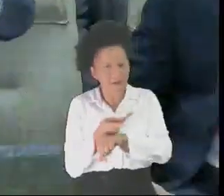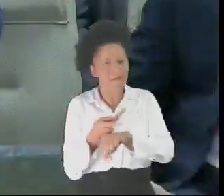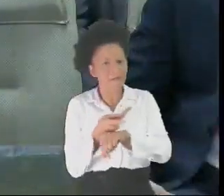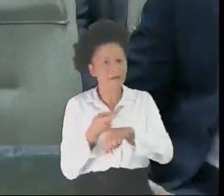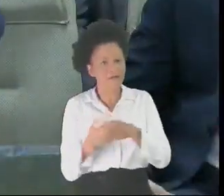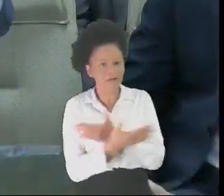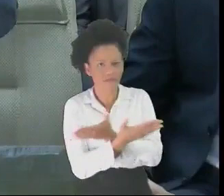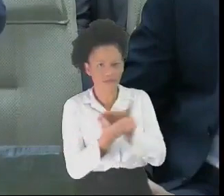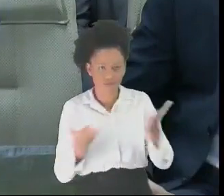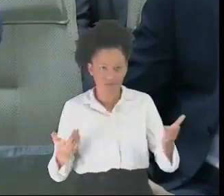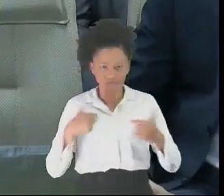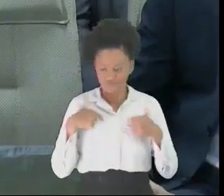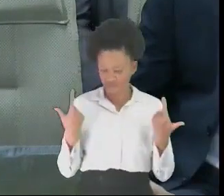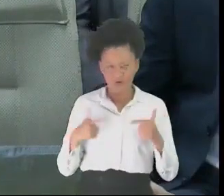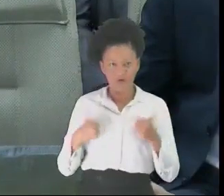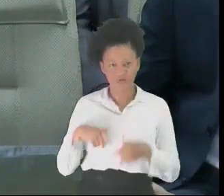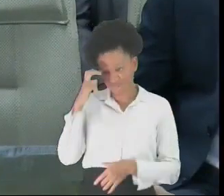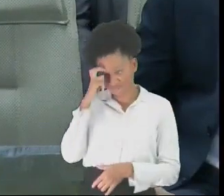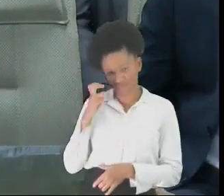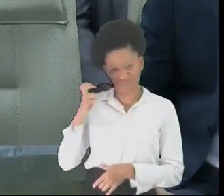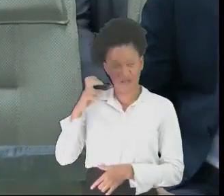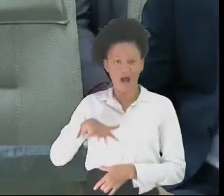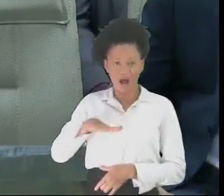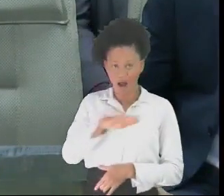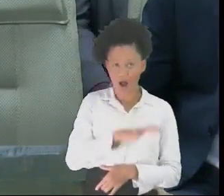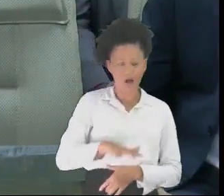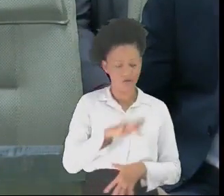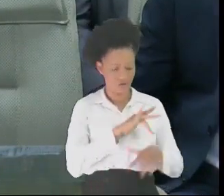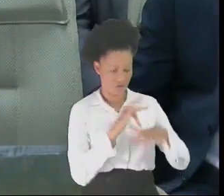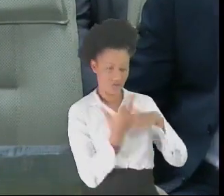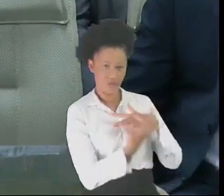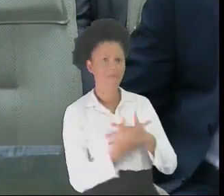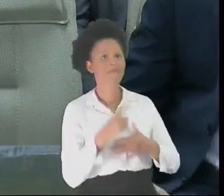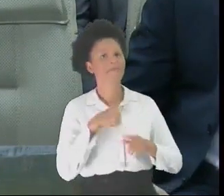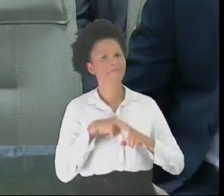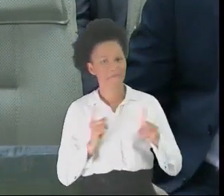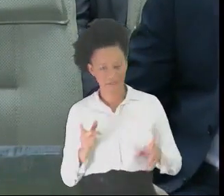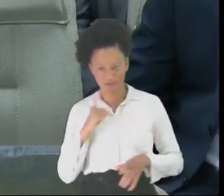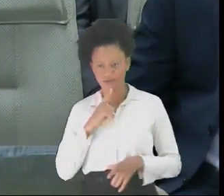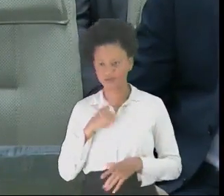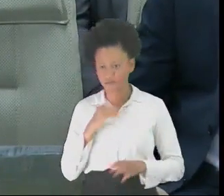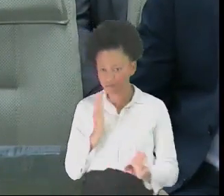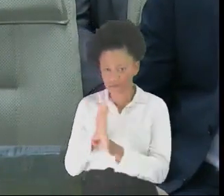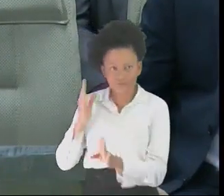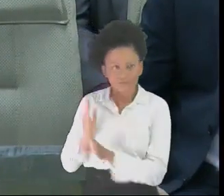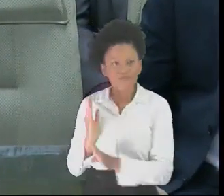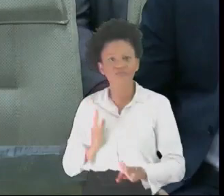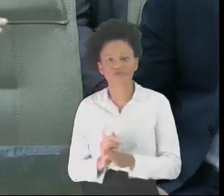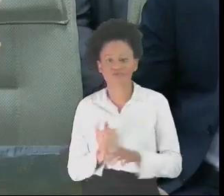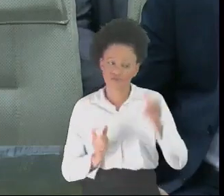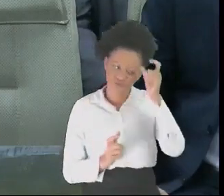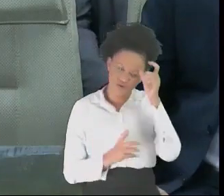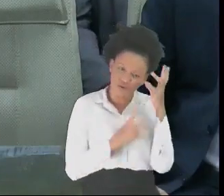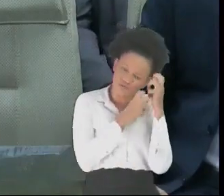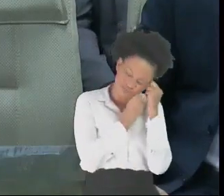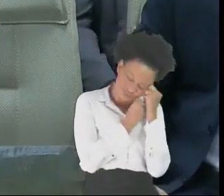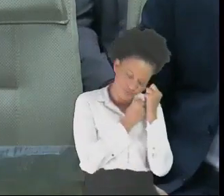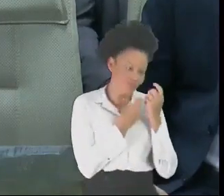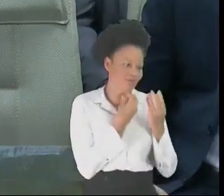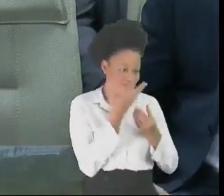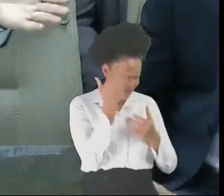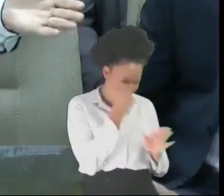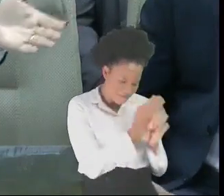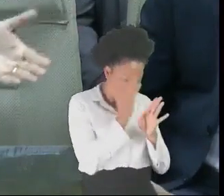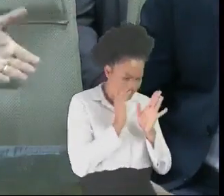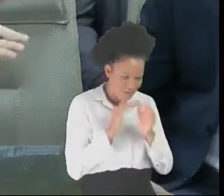procurarem vocês. Eu não tenho muita inteligência nessas áreas, mas aqui tem gente que descobre até onde o cão dormiu mexendo no computador.